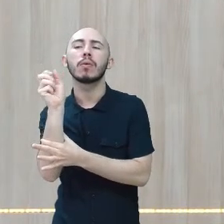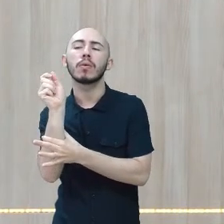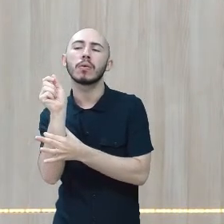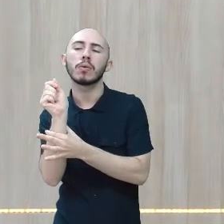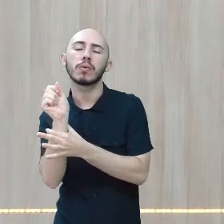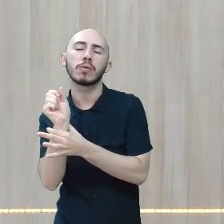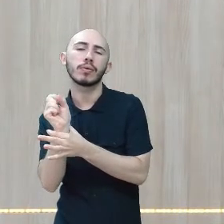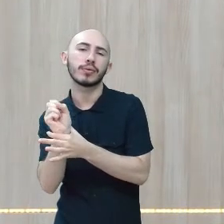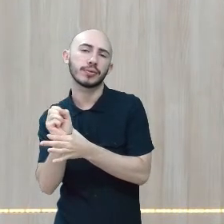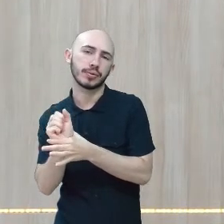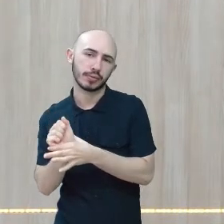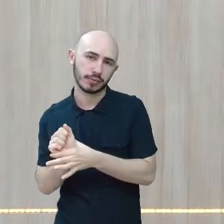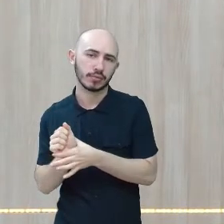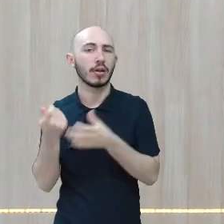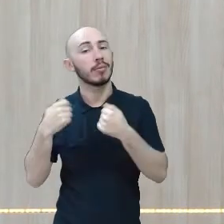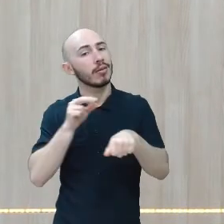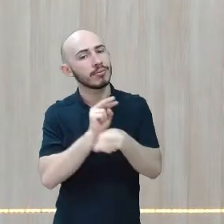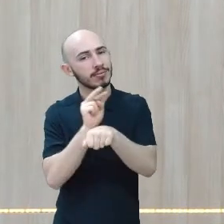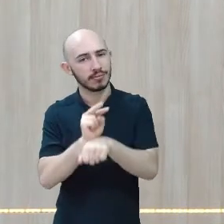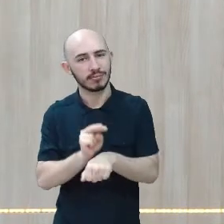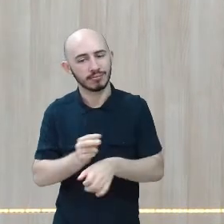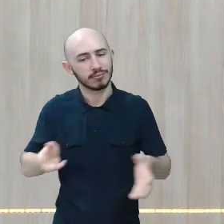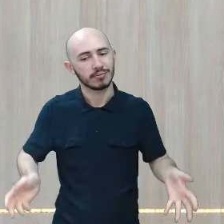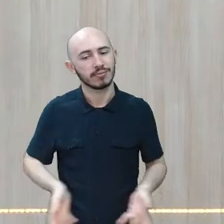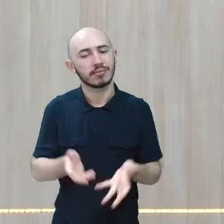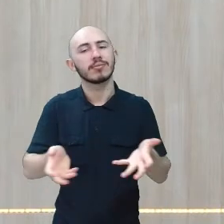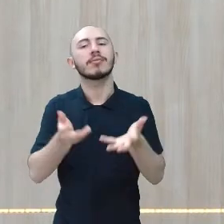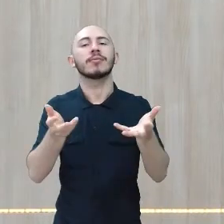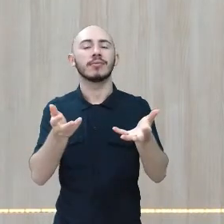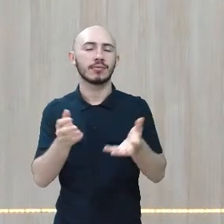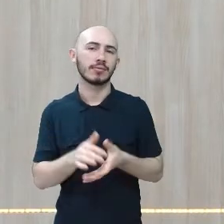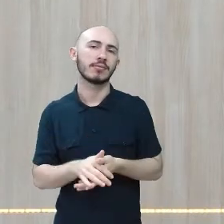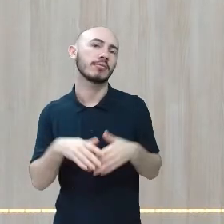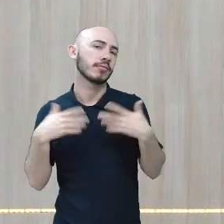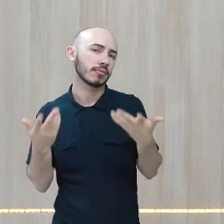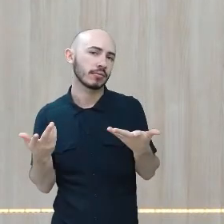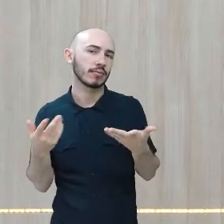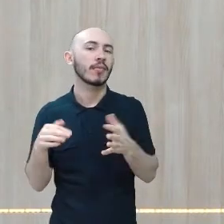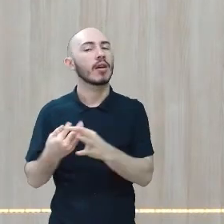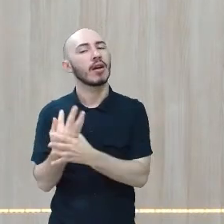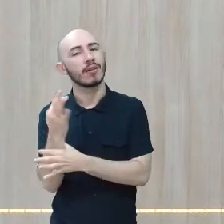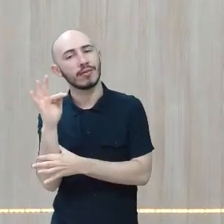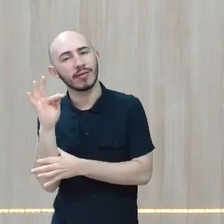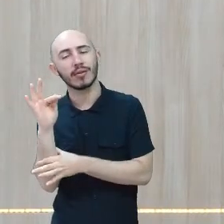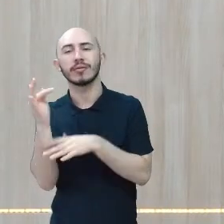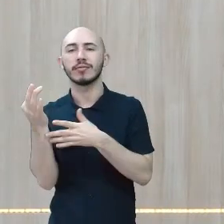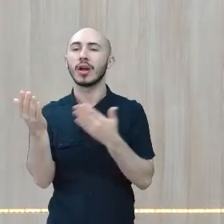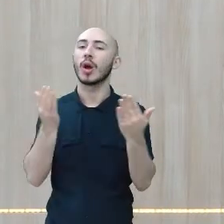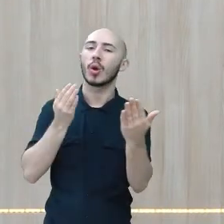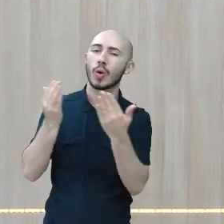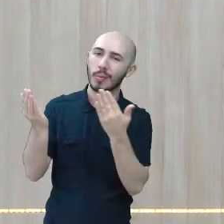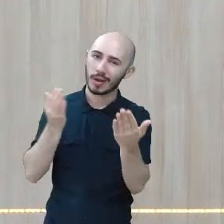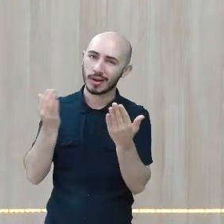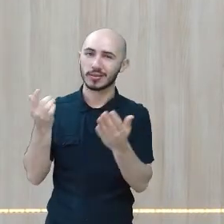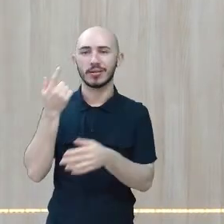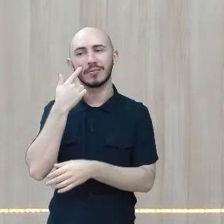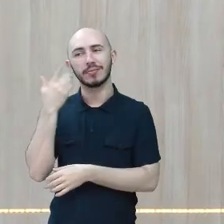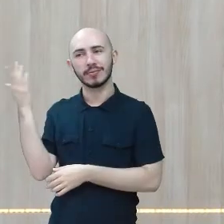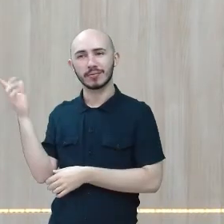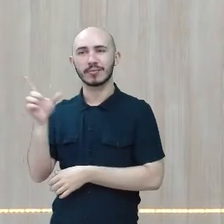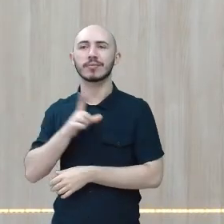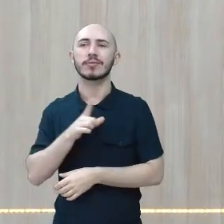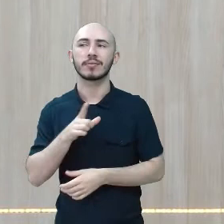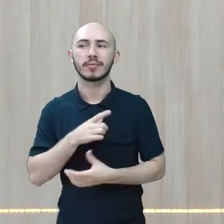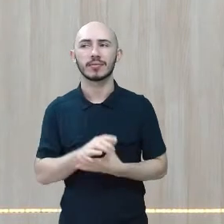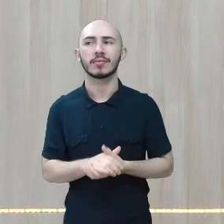Sem vida, triste, acaba morrendo. É assim a flor. Que comparação, não é? Nós temos.